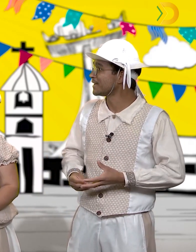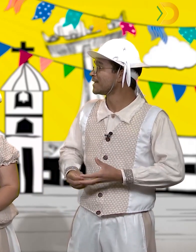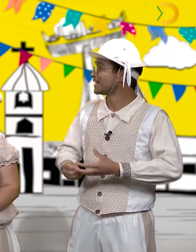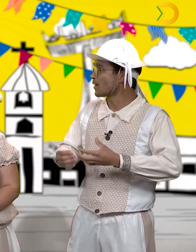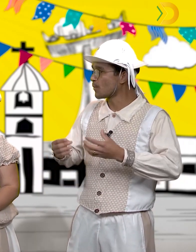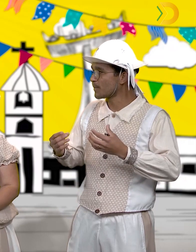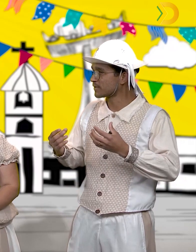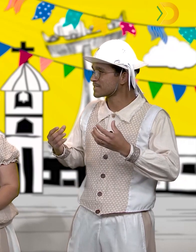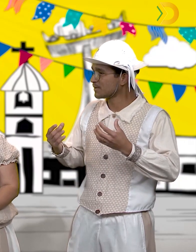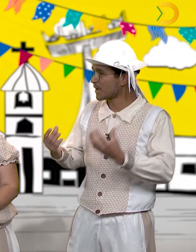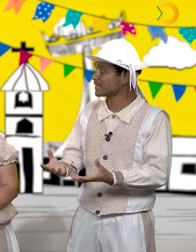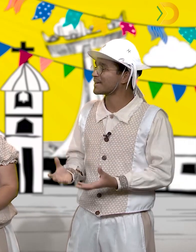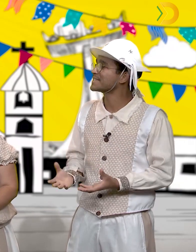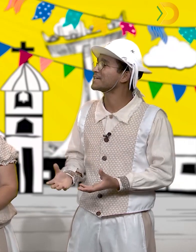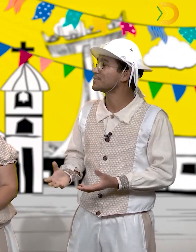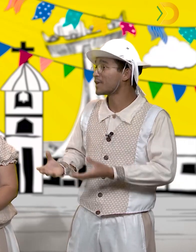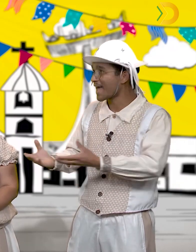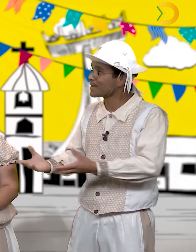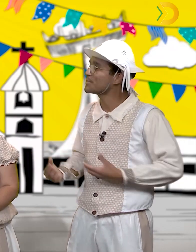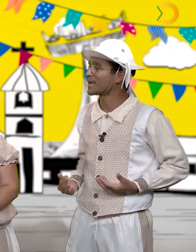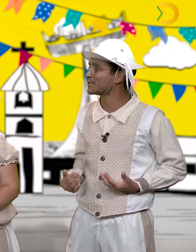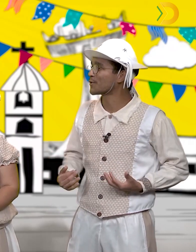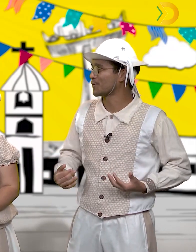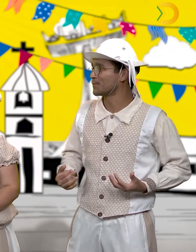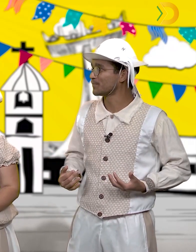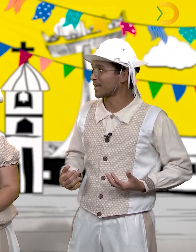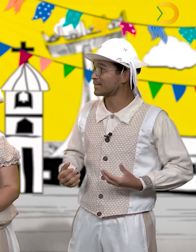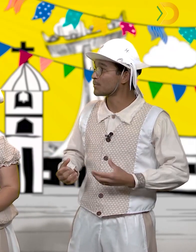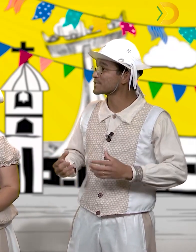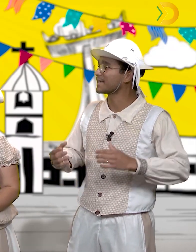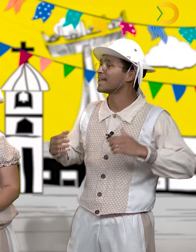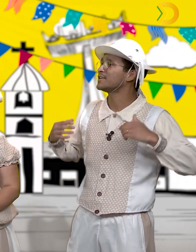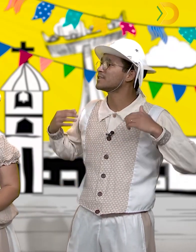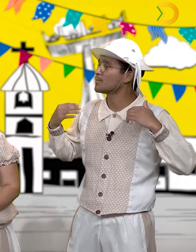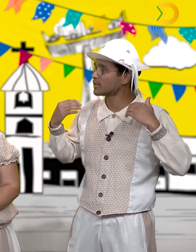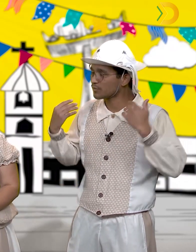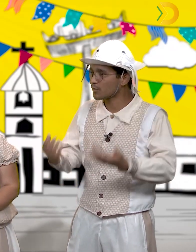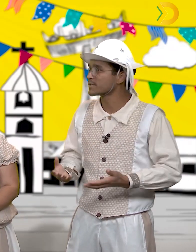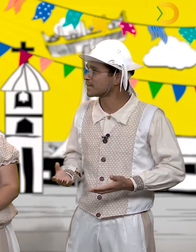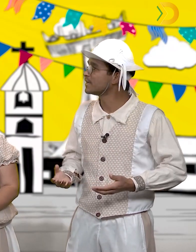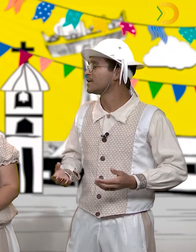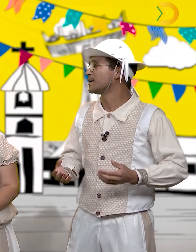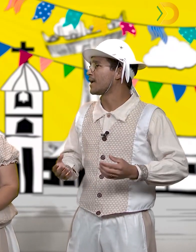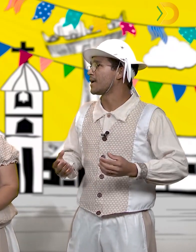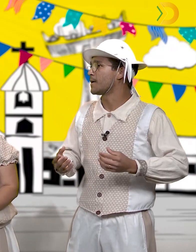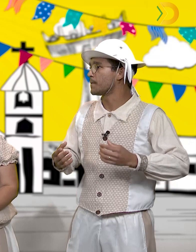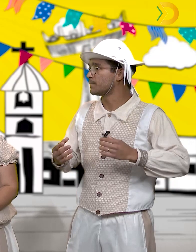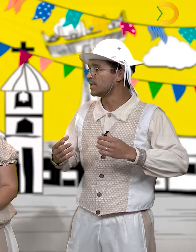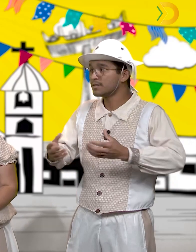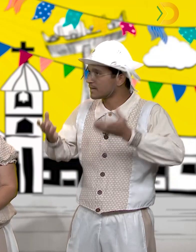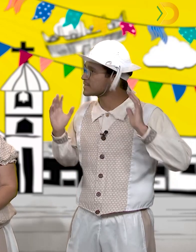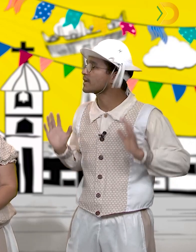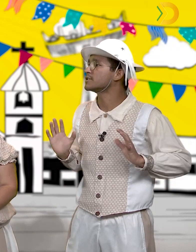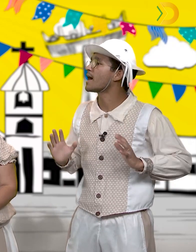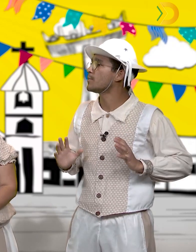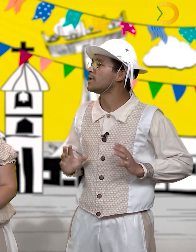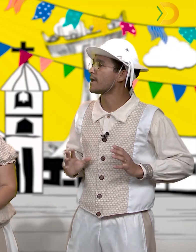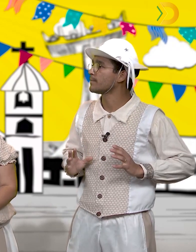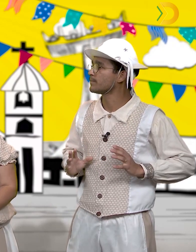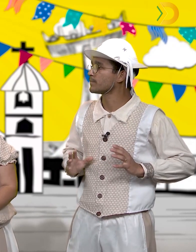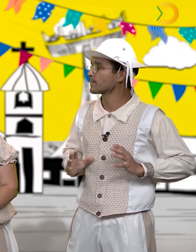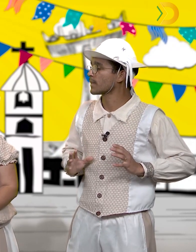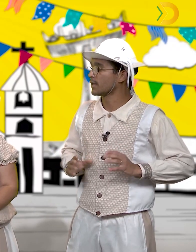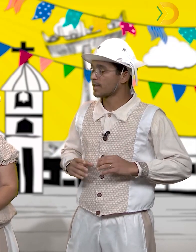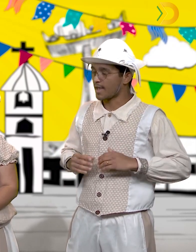coreografia, que é um momento, assim, bem interessante, porque ela me pega no colo, ela demonstra que além de ter muita força, intrínseca já a